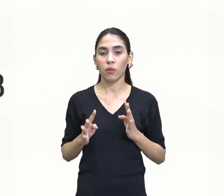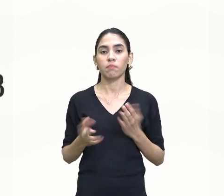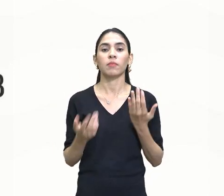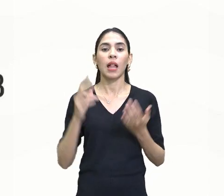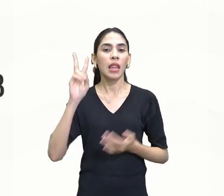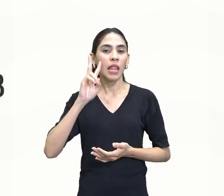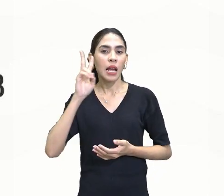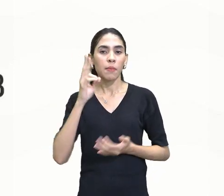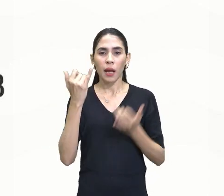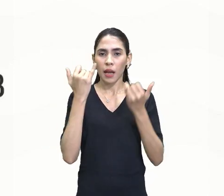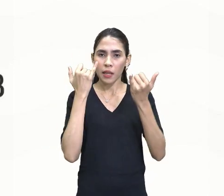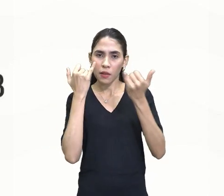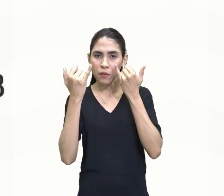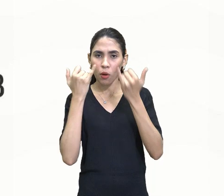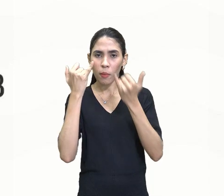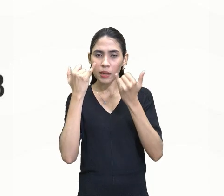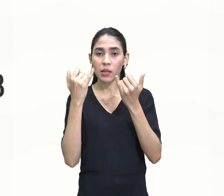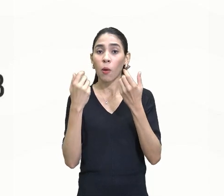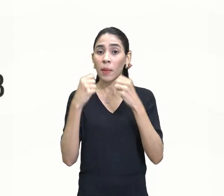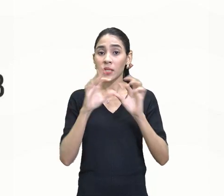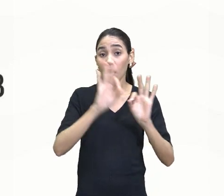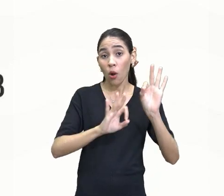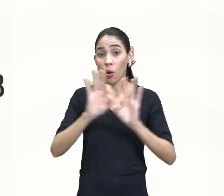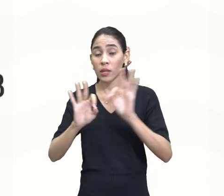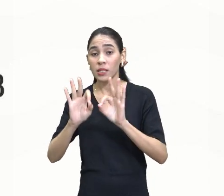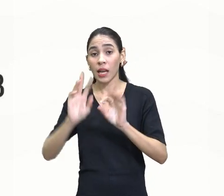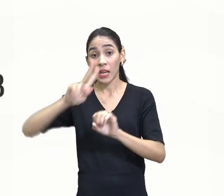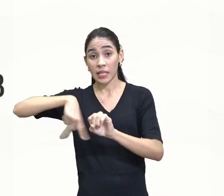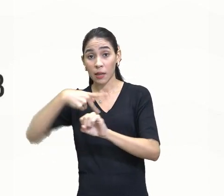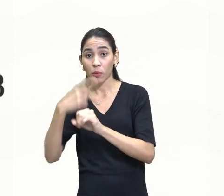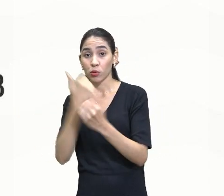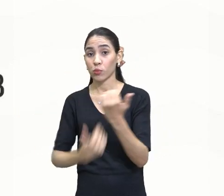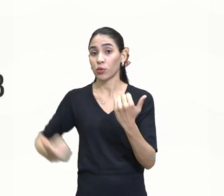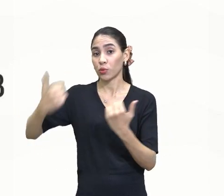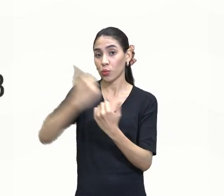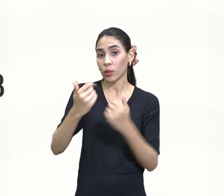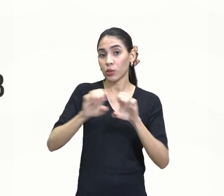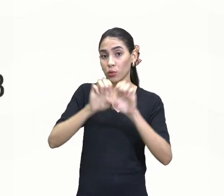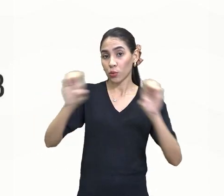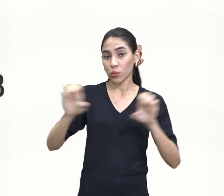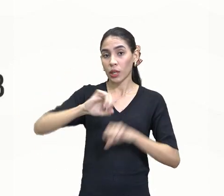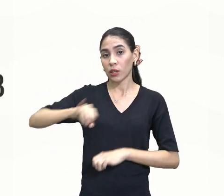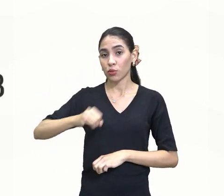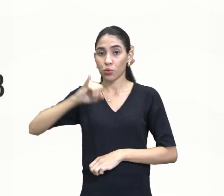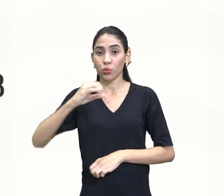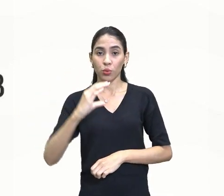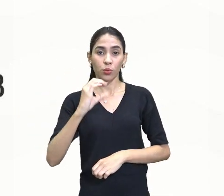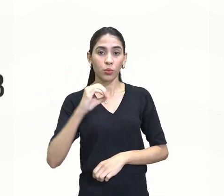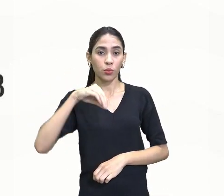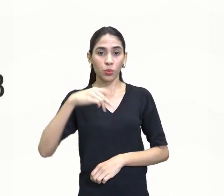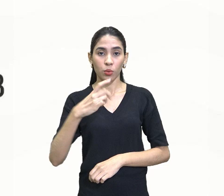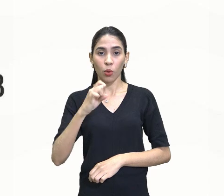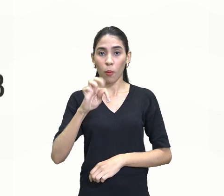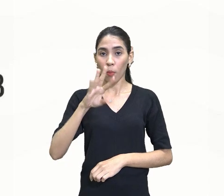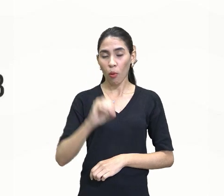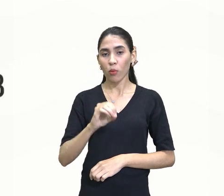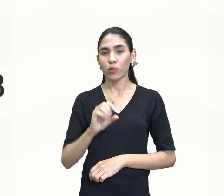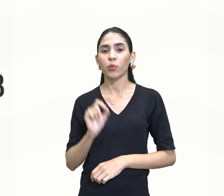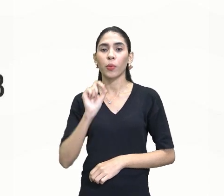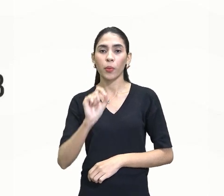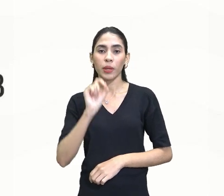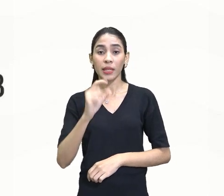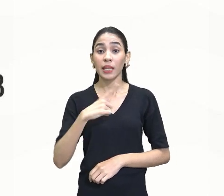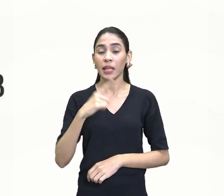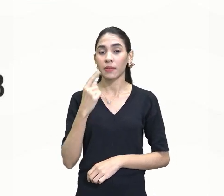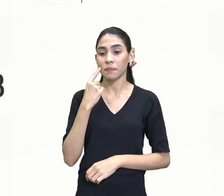e vamos substituir na expressão de juros compostos. O que nós temos aqui, que foi aplicado aí um valor